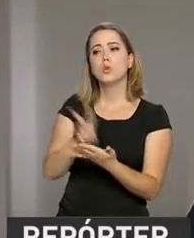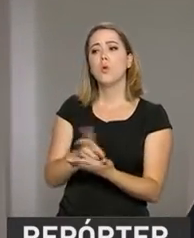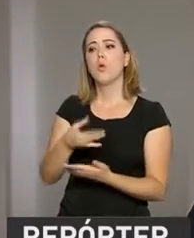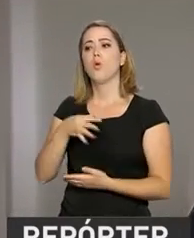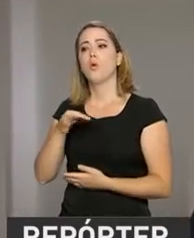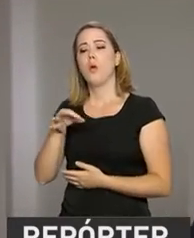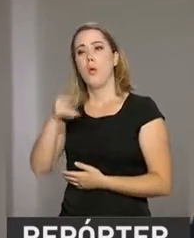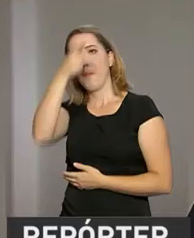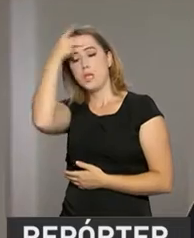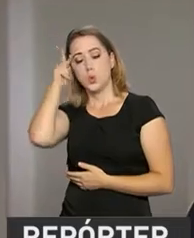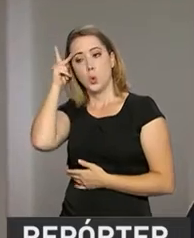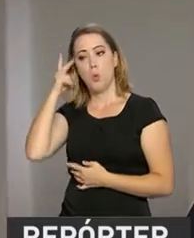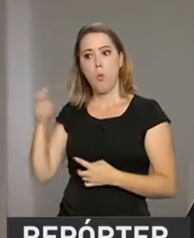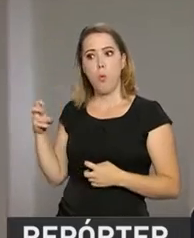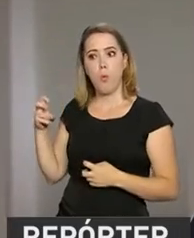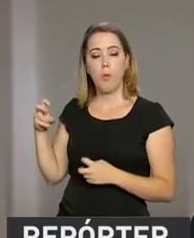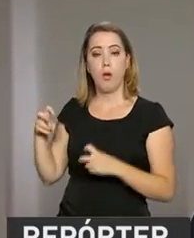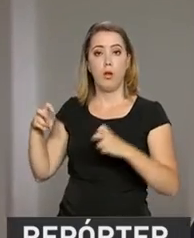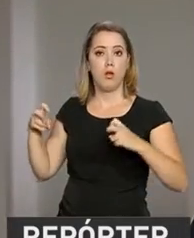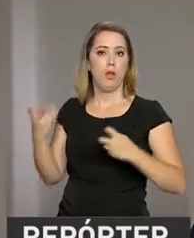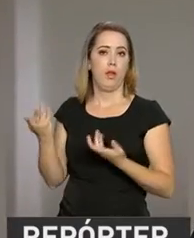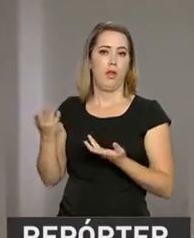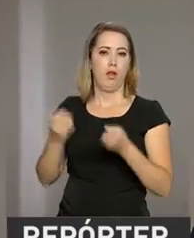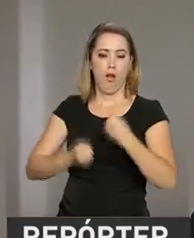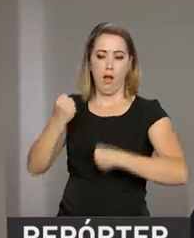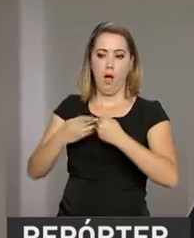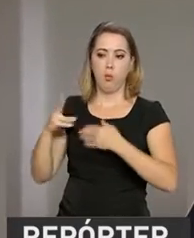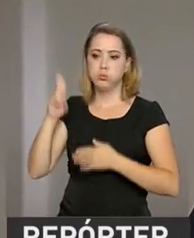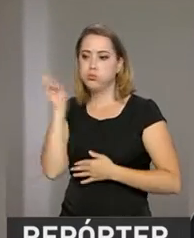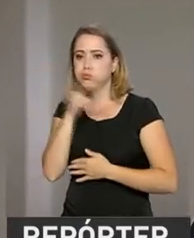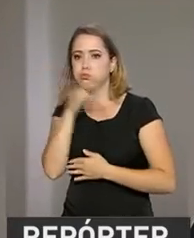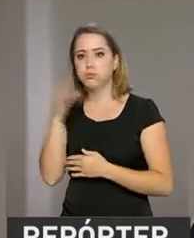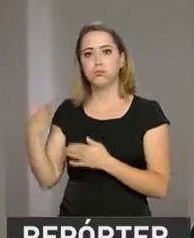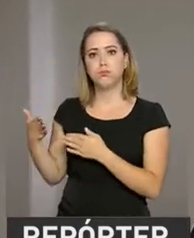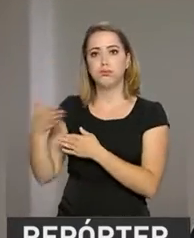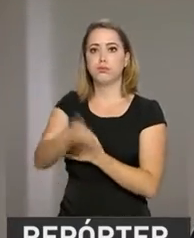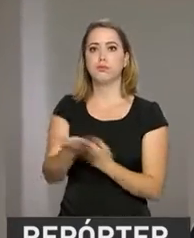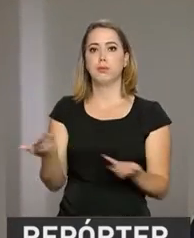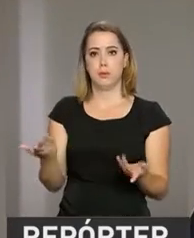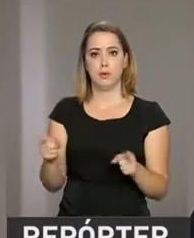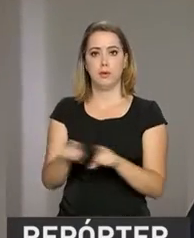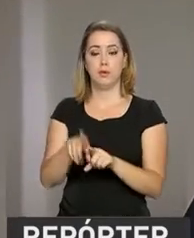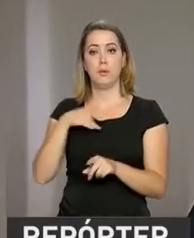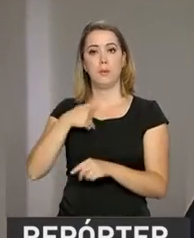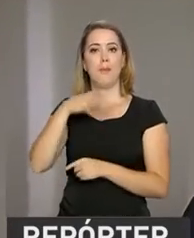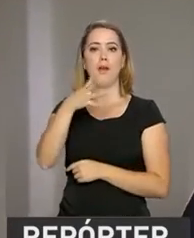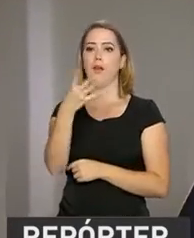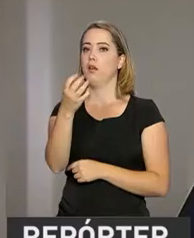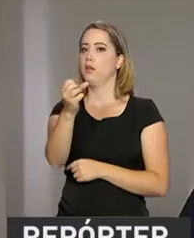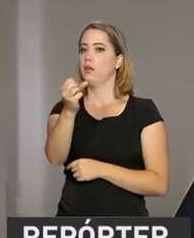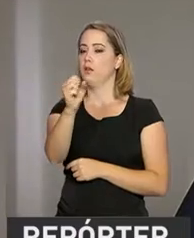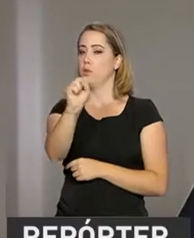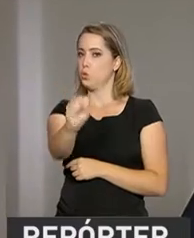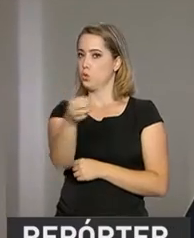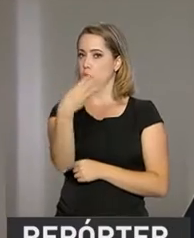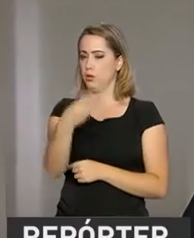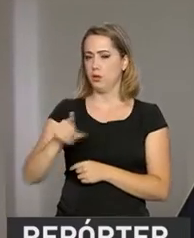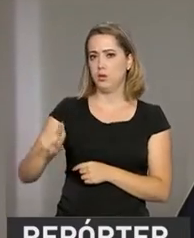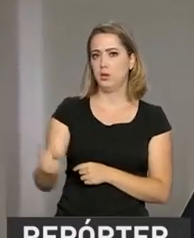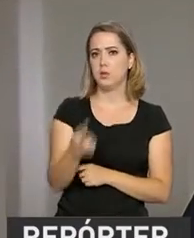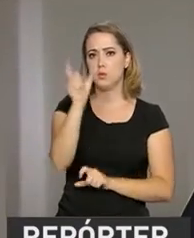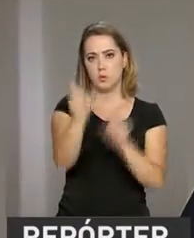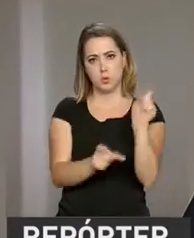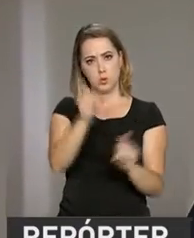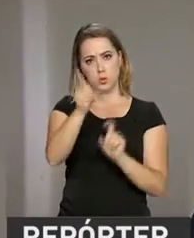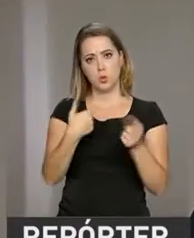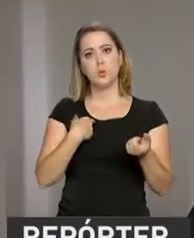velocidade, onde, por exemplo, esse ano a gente fez, durante as festas de final de ano, mais de 83 mil registros de motoristas em